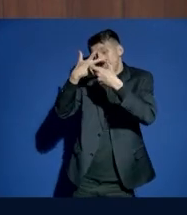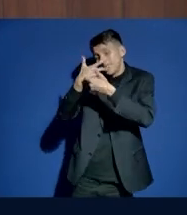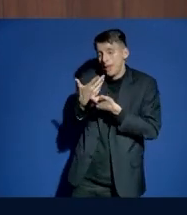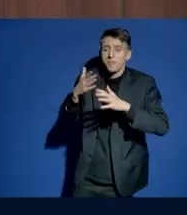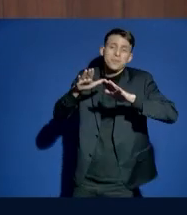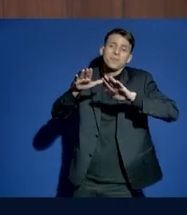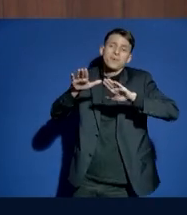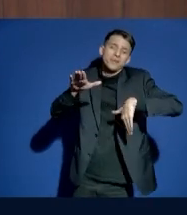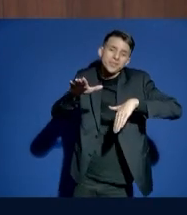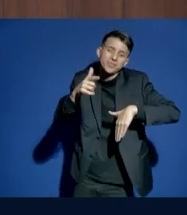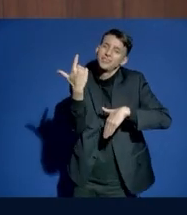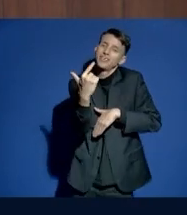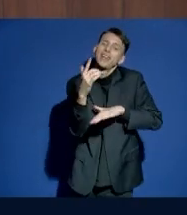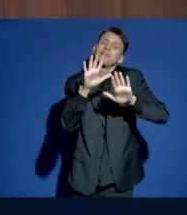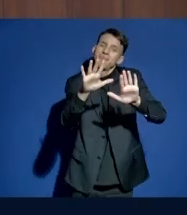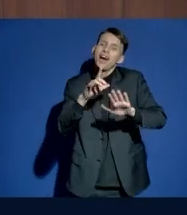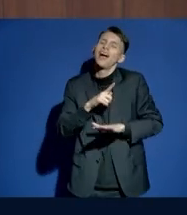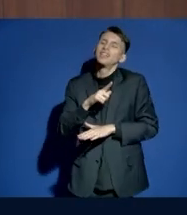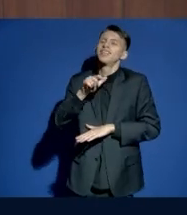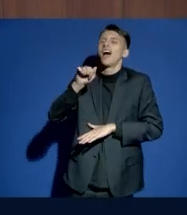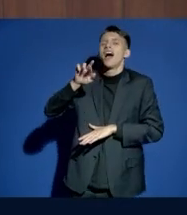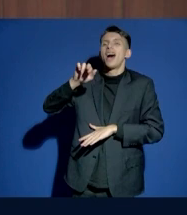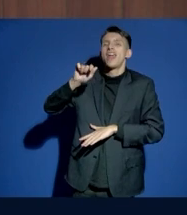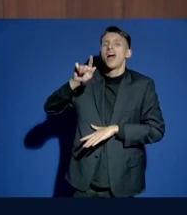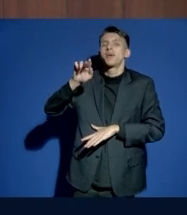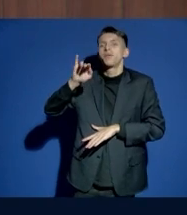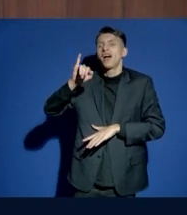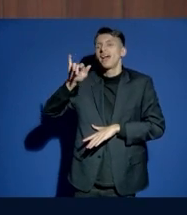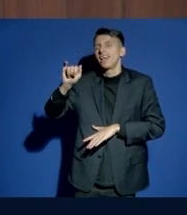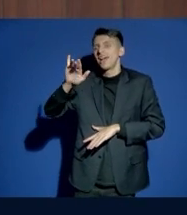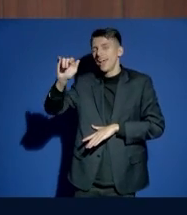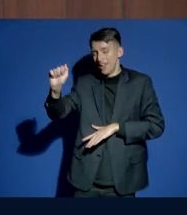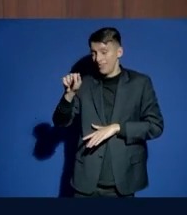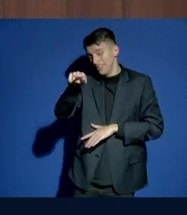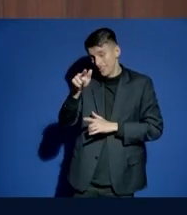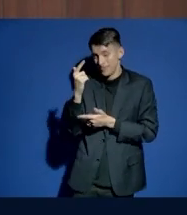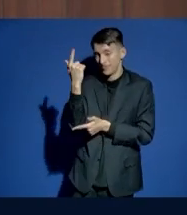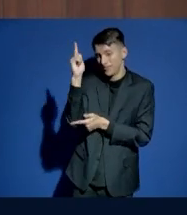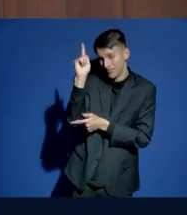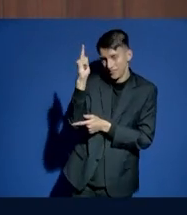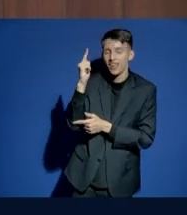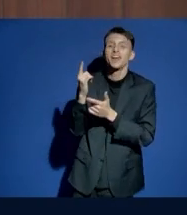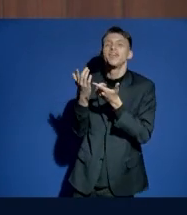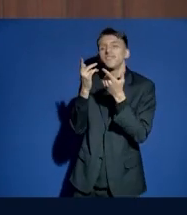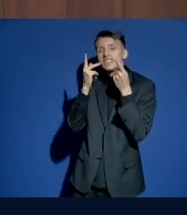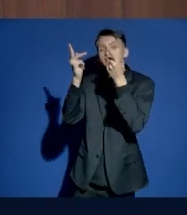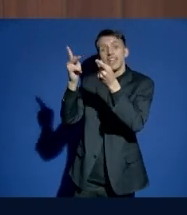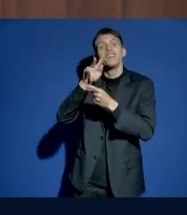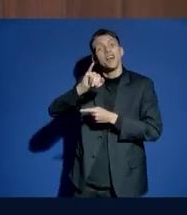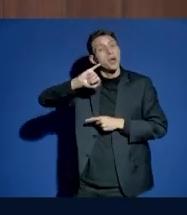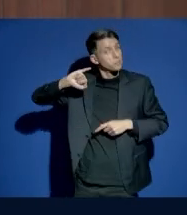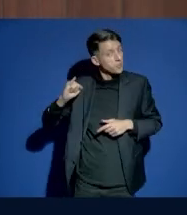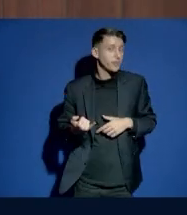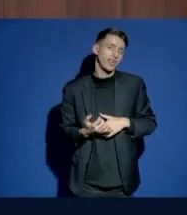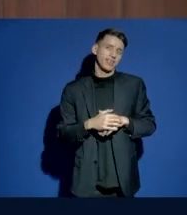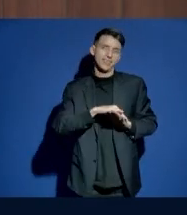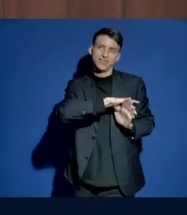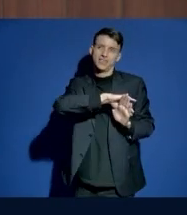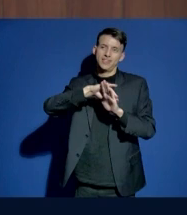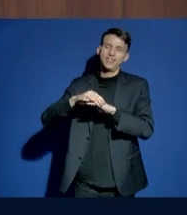mas nos deu a beleza do Araguaia Quando vocês forem em Goiás vocês têm que visitar então entender o seguinte que quando